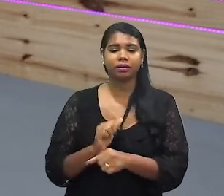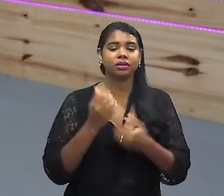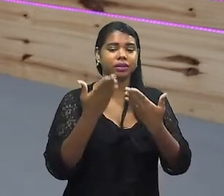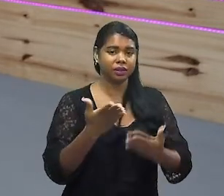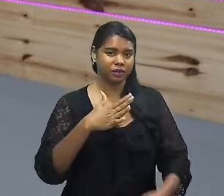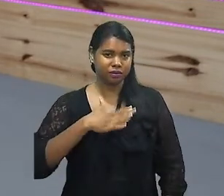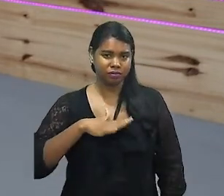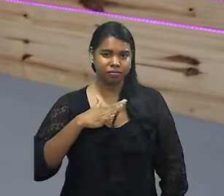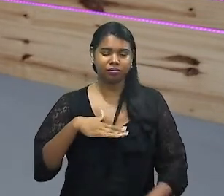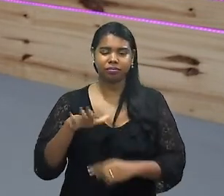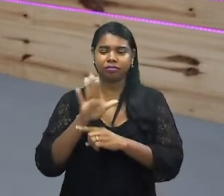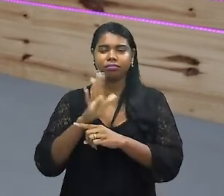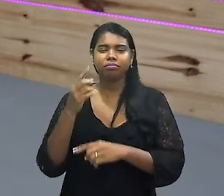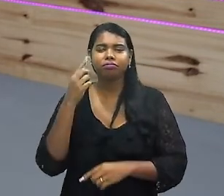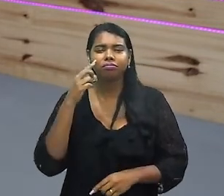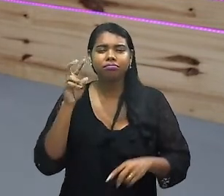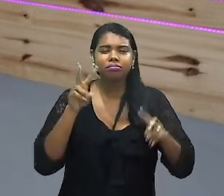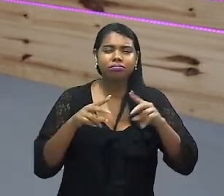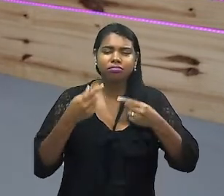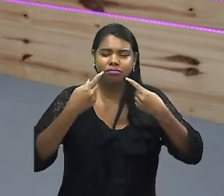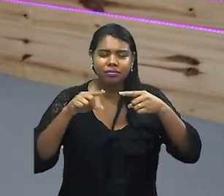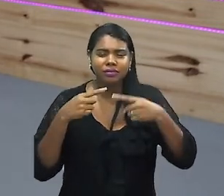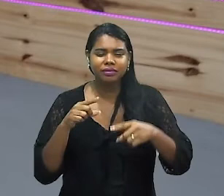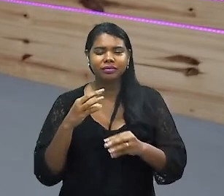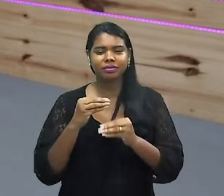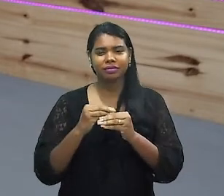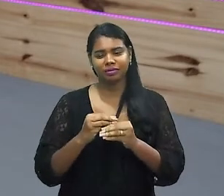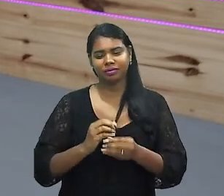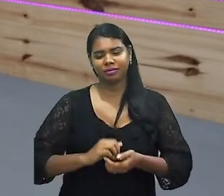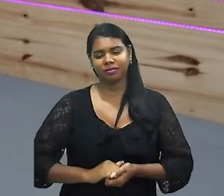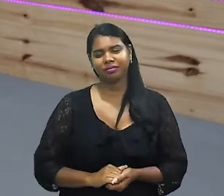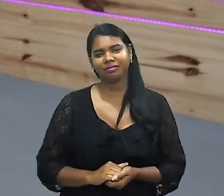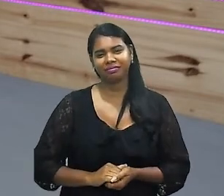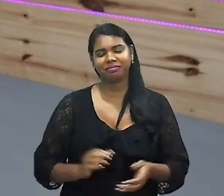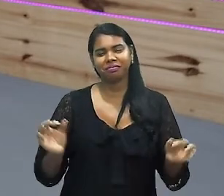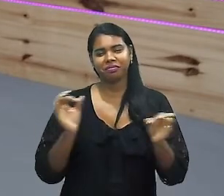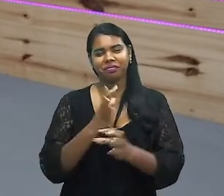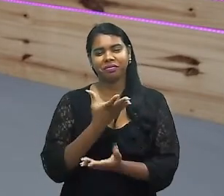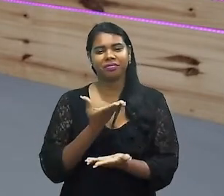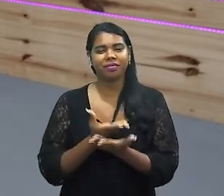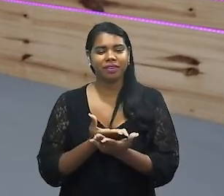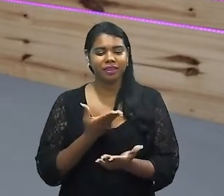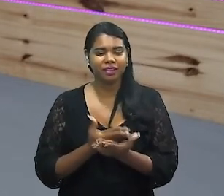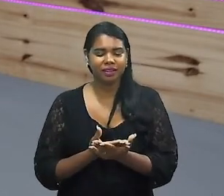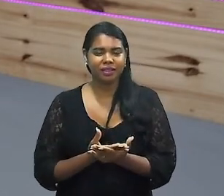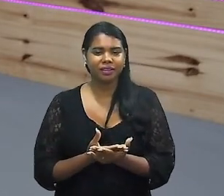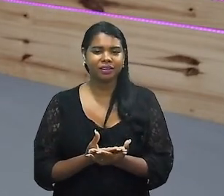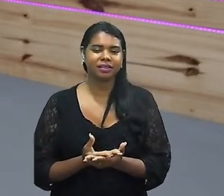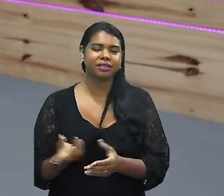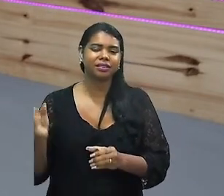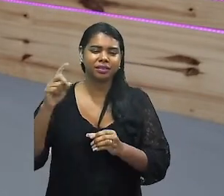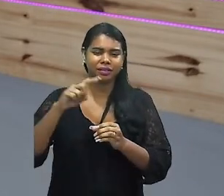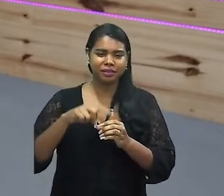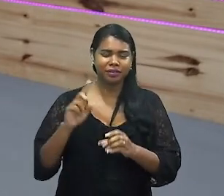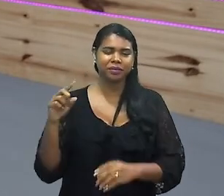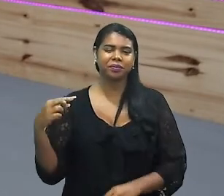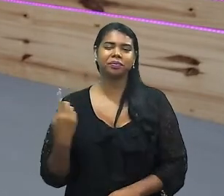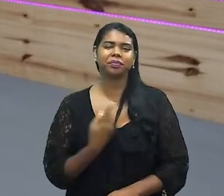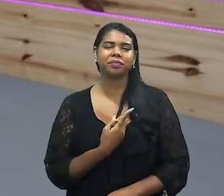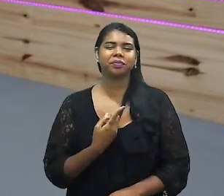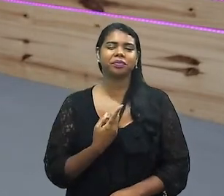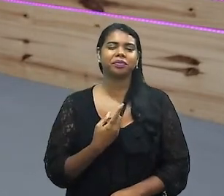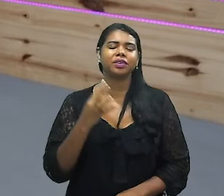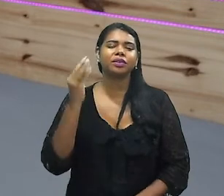gostem desse filme, né? Assistam e discutam bastante. E é isso, minha gente. Excelente volta para todos nós.